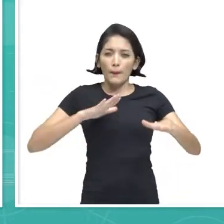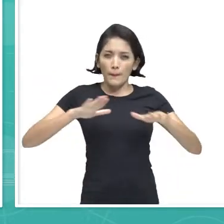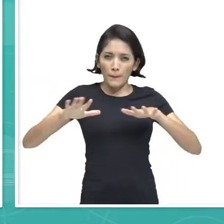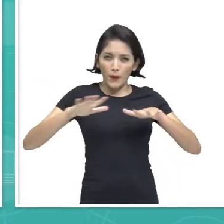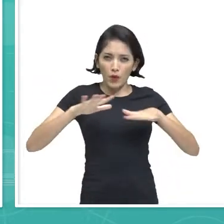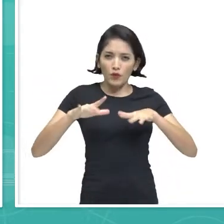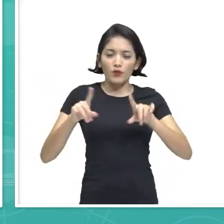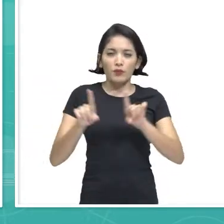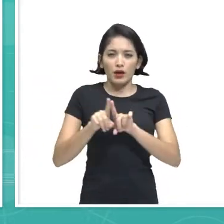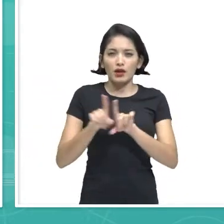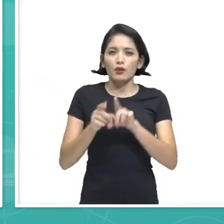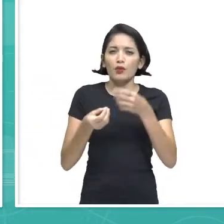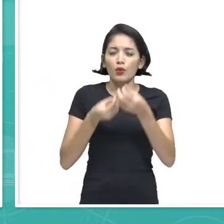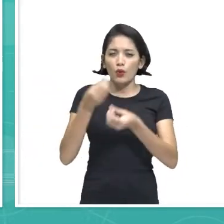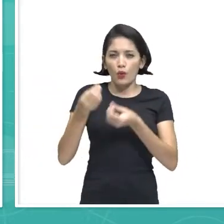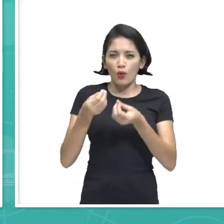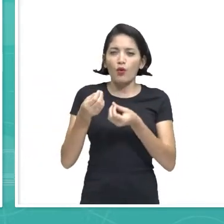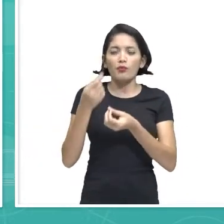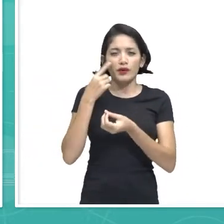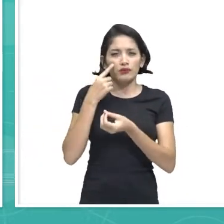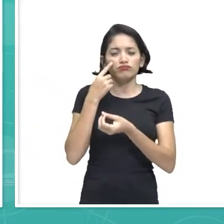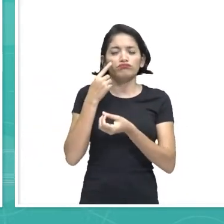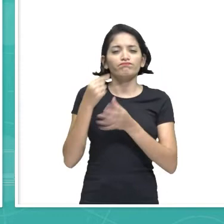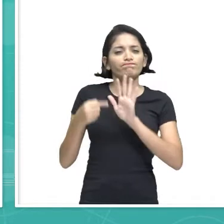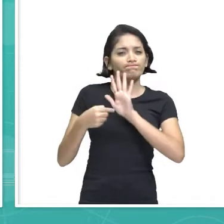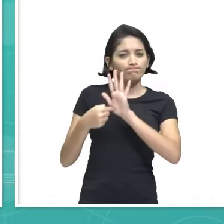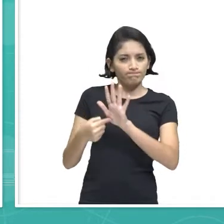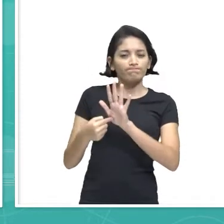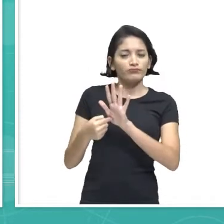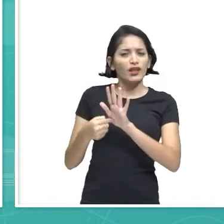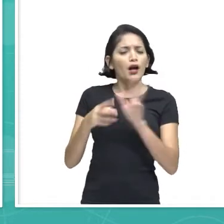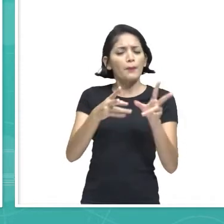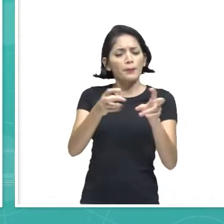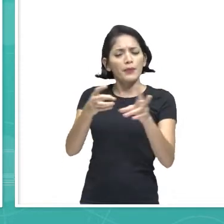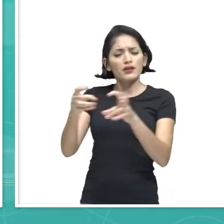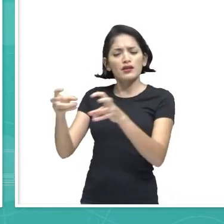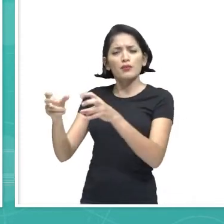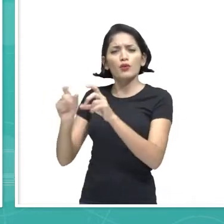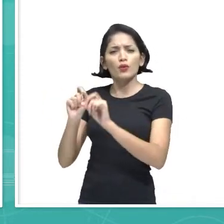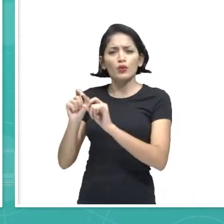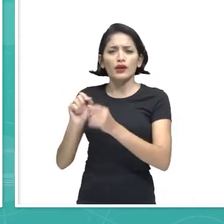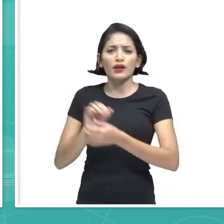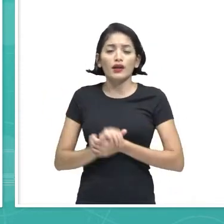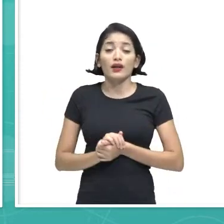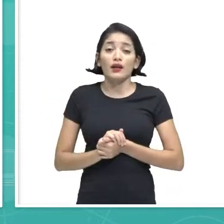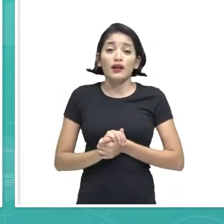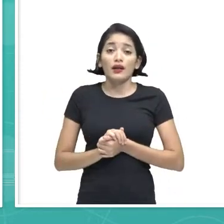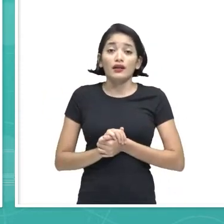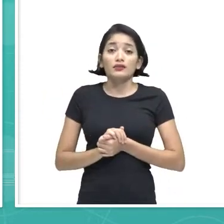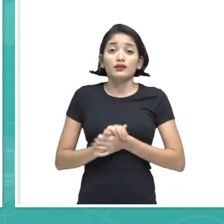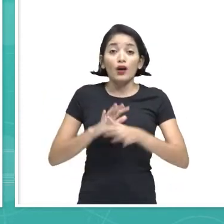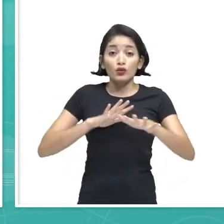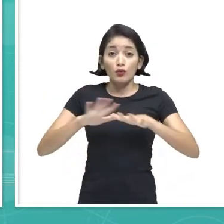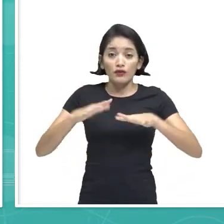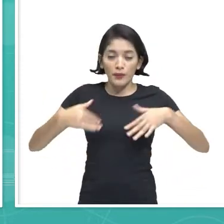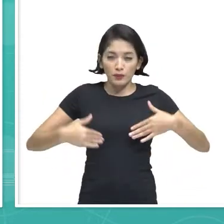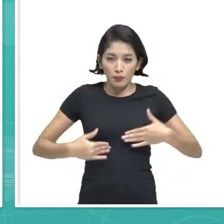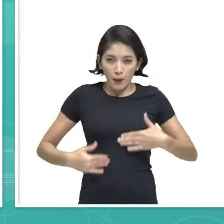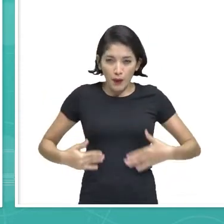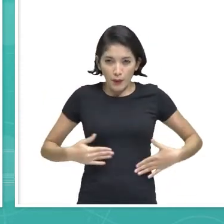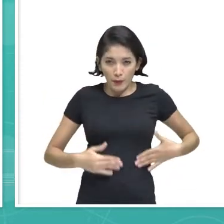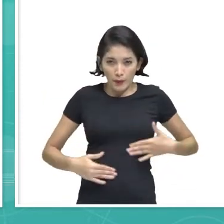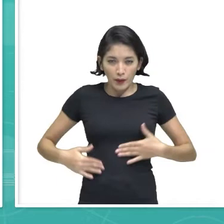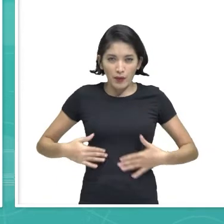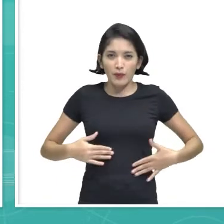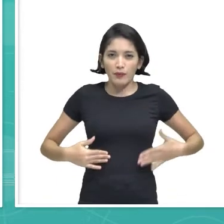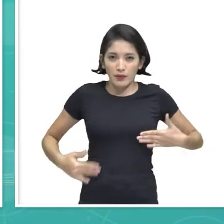pela posição que essa pessoa se encontra, já dá para a gente perceber que ela está trabalhando o quê? Os músculos abdominais, do